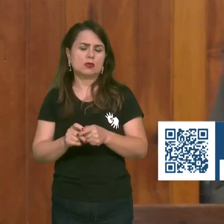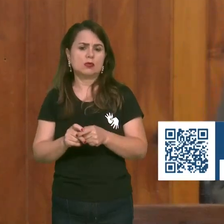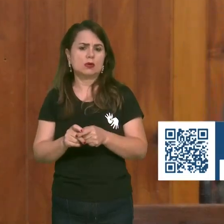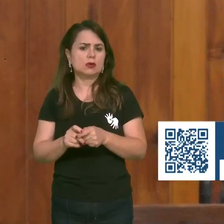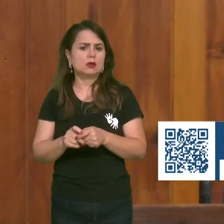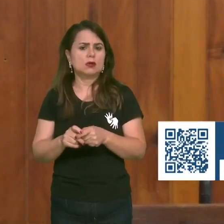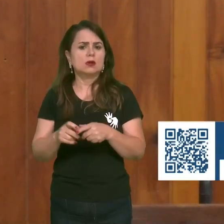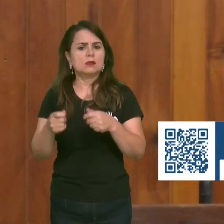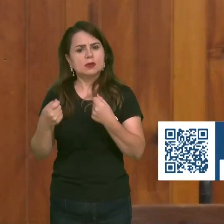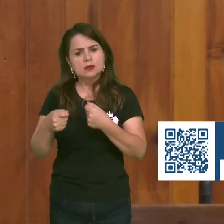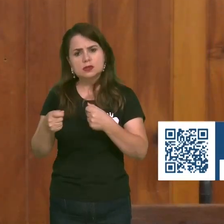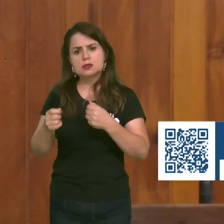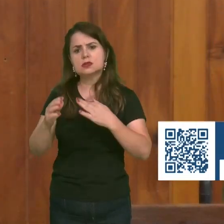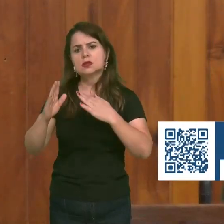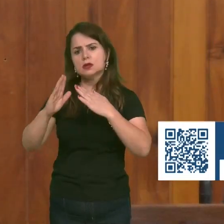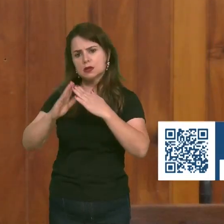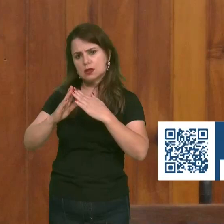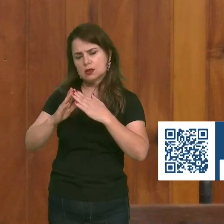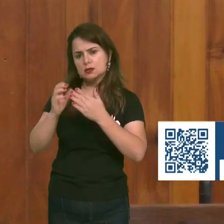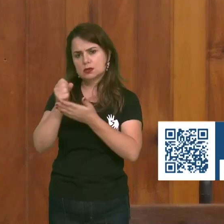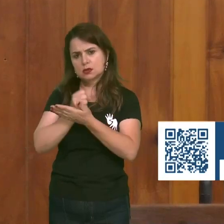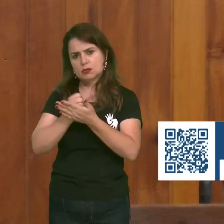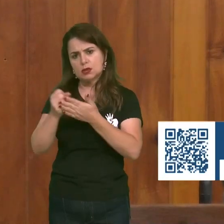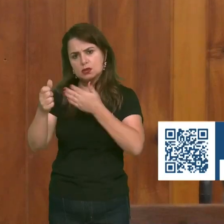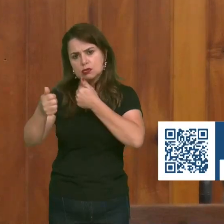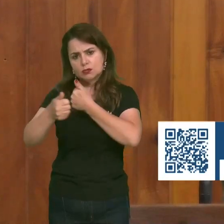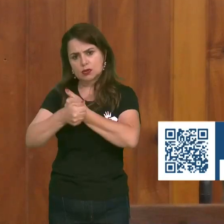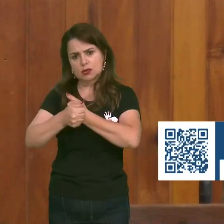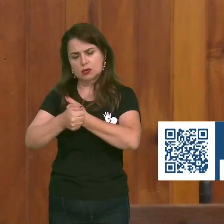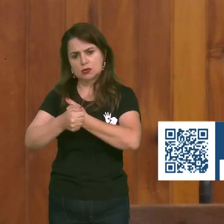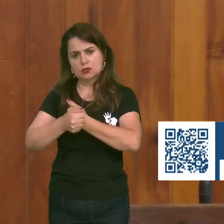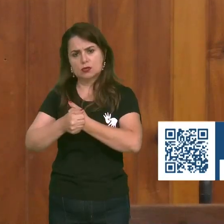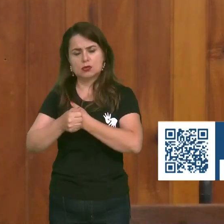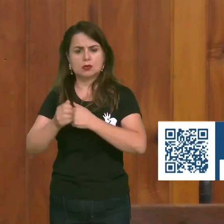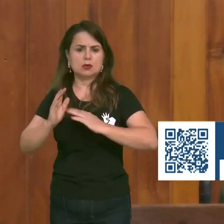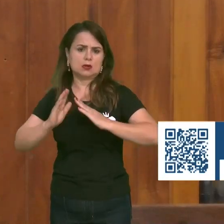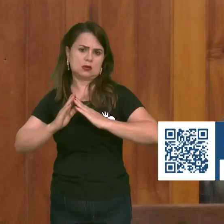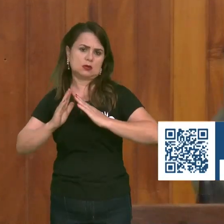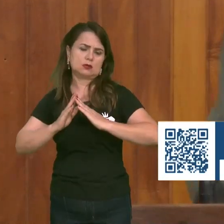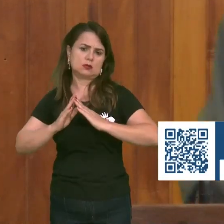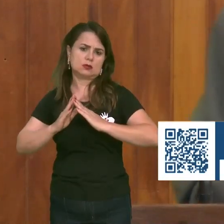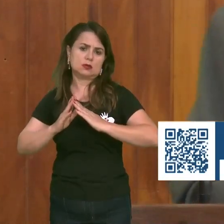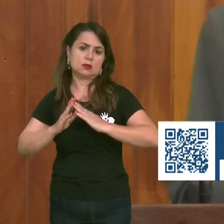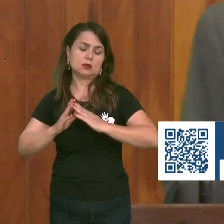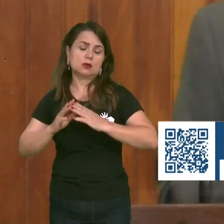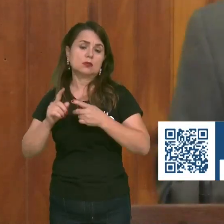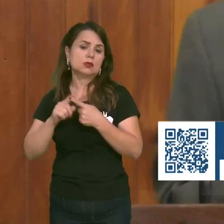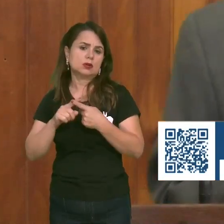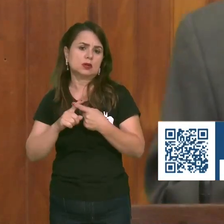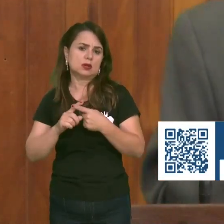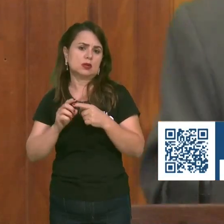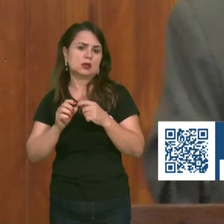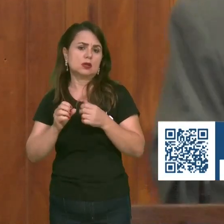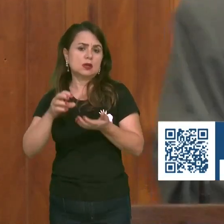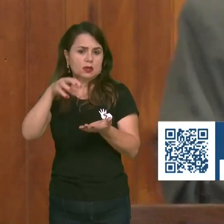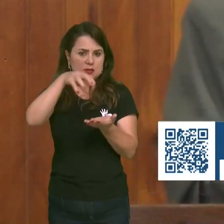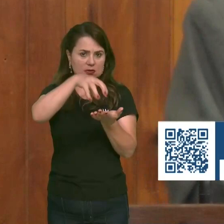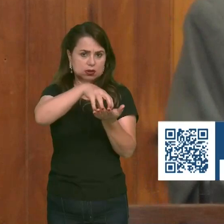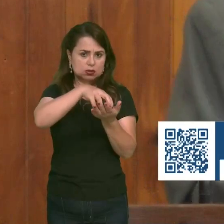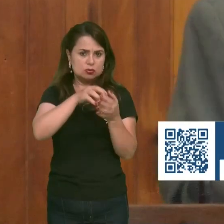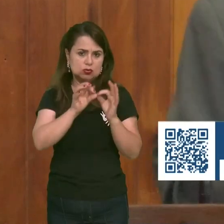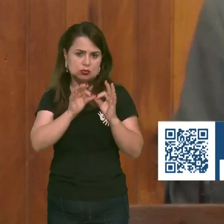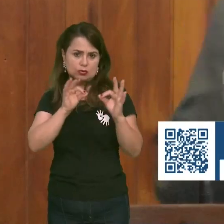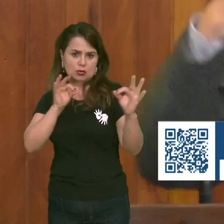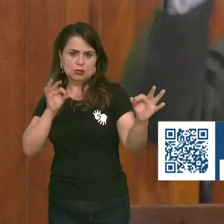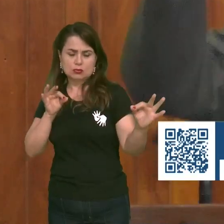precisem se deslocar para outras regiões da cidade até o centro como é